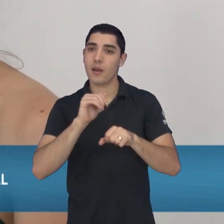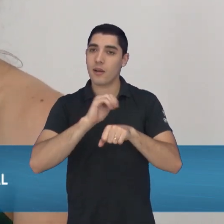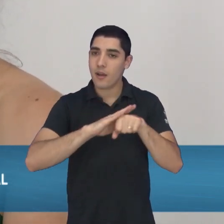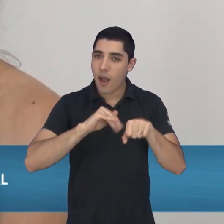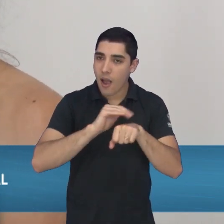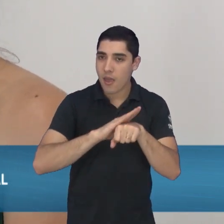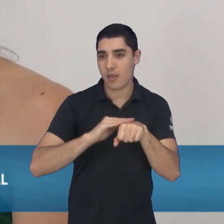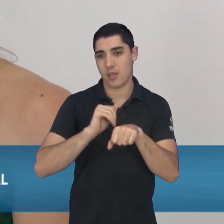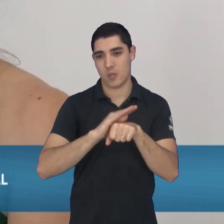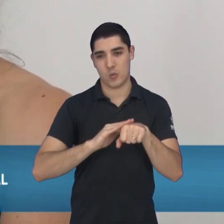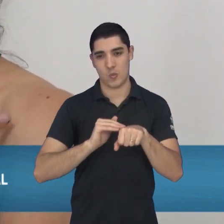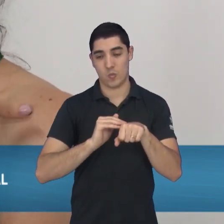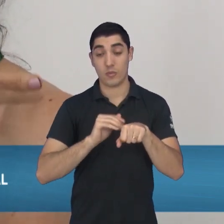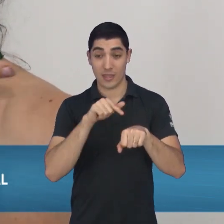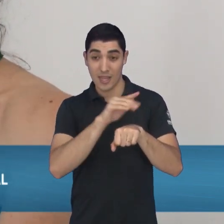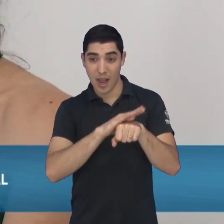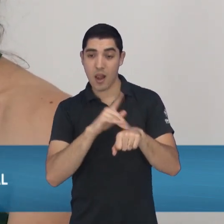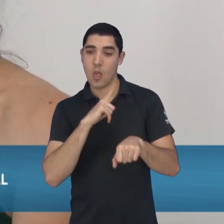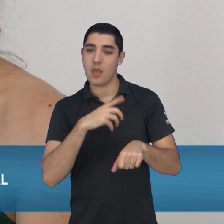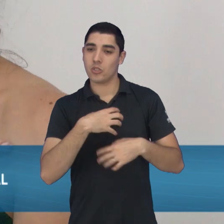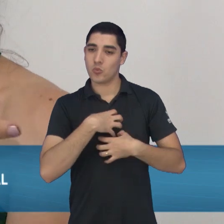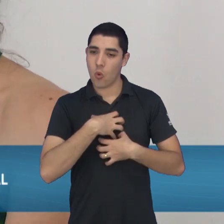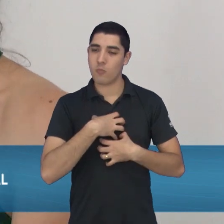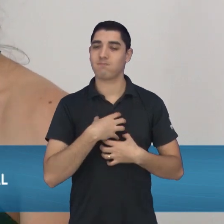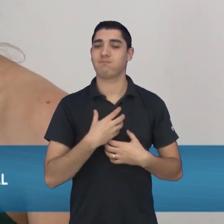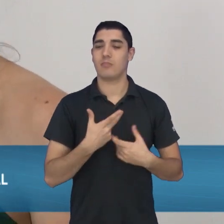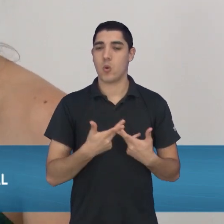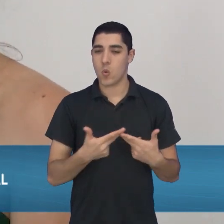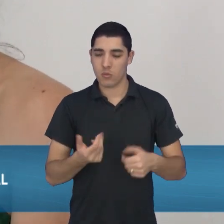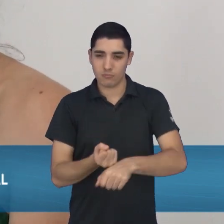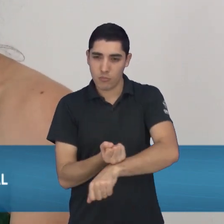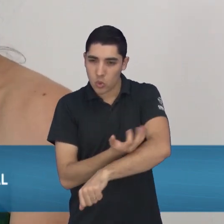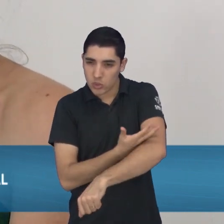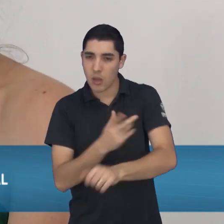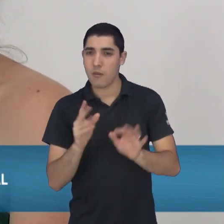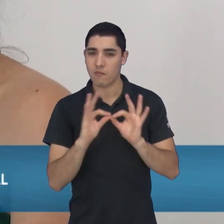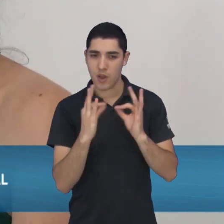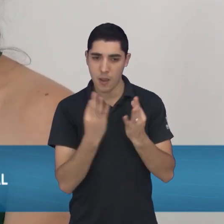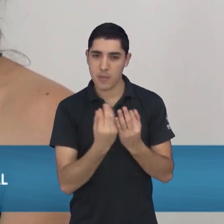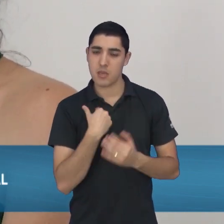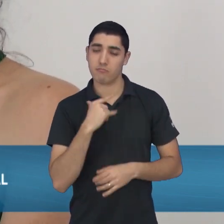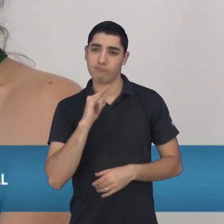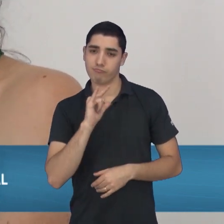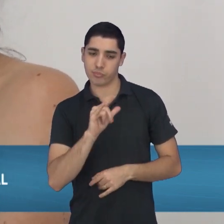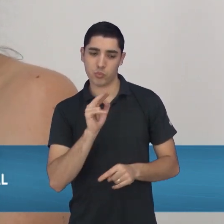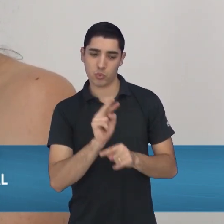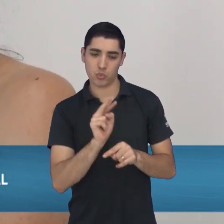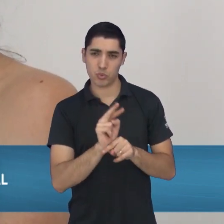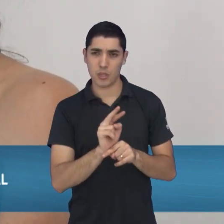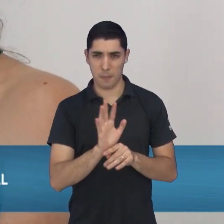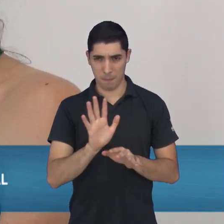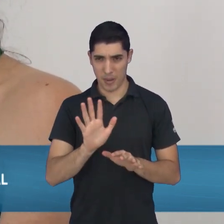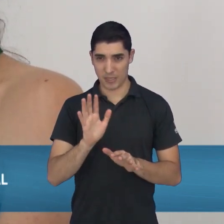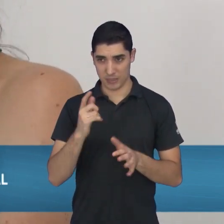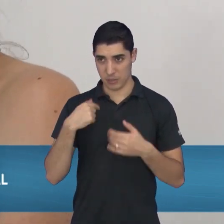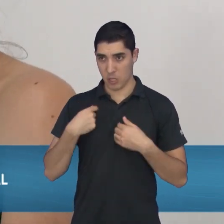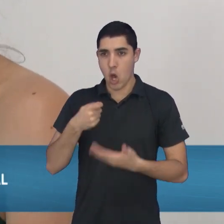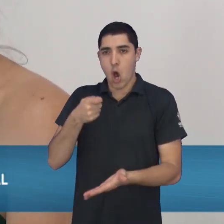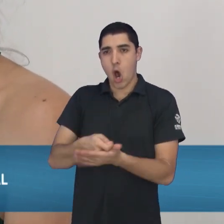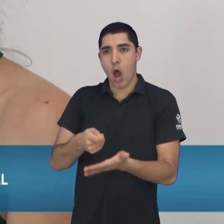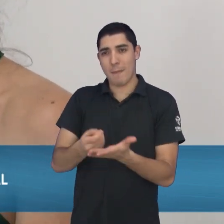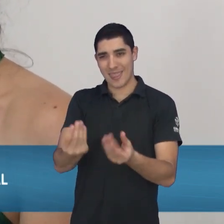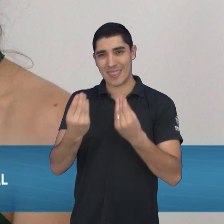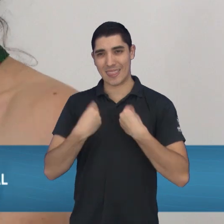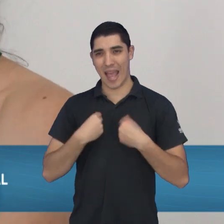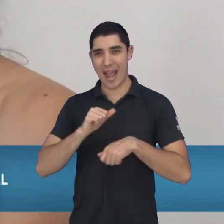a gente faz porque a gente tem sentimento, que a gente quer fazer aquilo pela nossa família, porque a gente ama, né? Mas você não exige carinho. Você não pode fazer